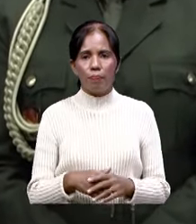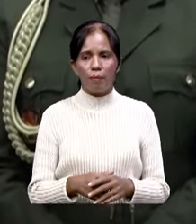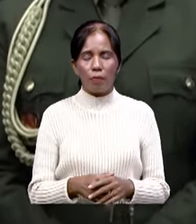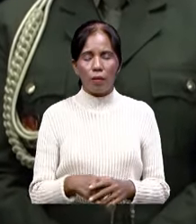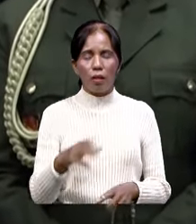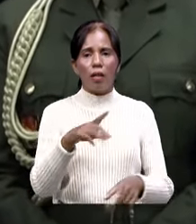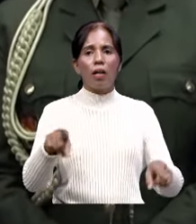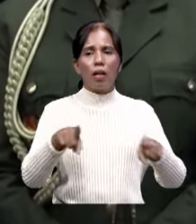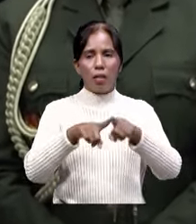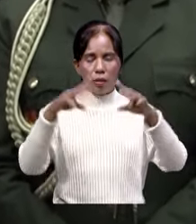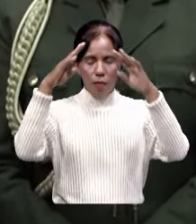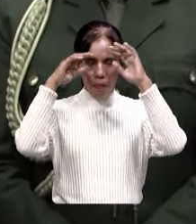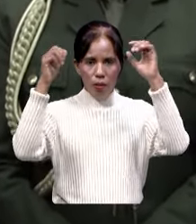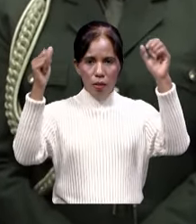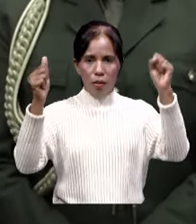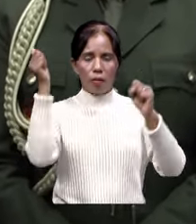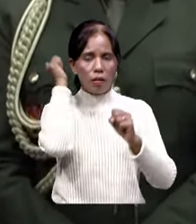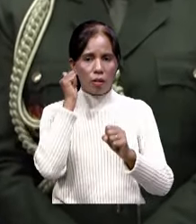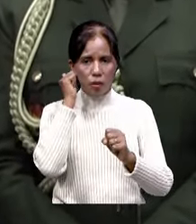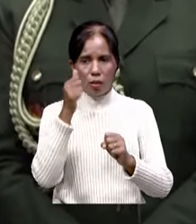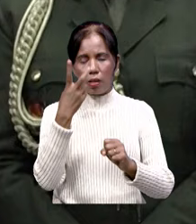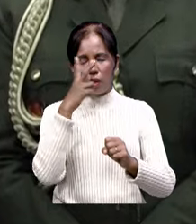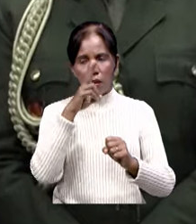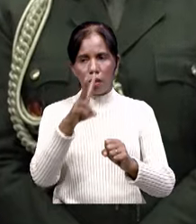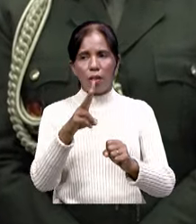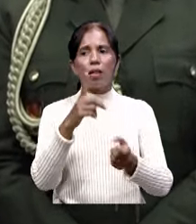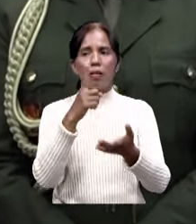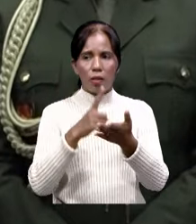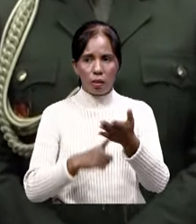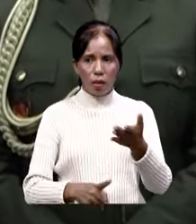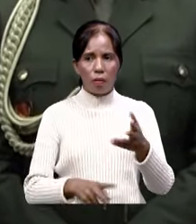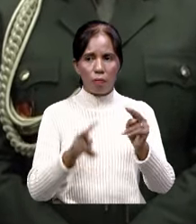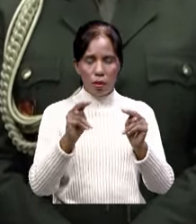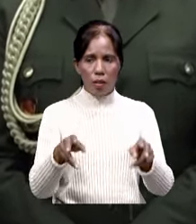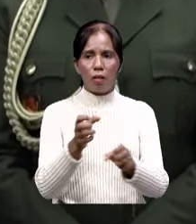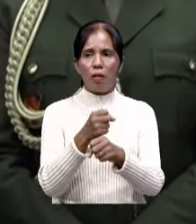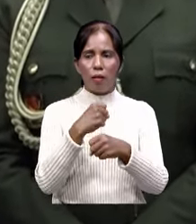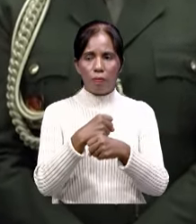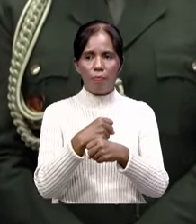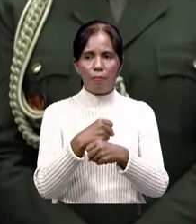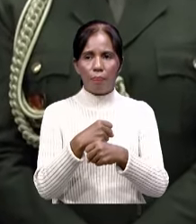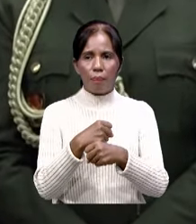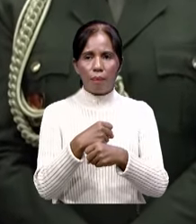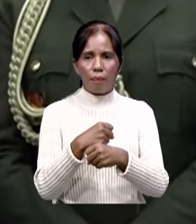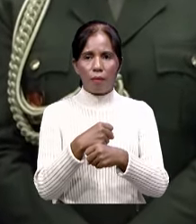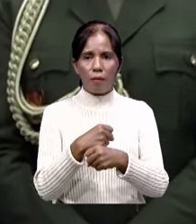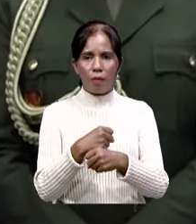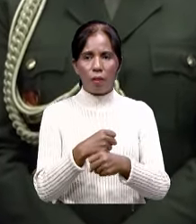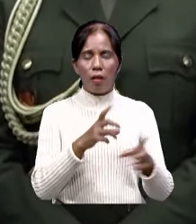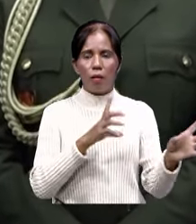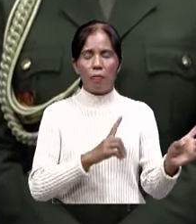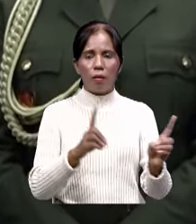no da presidente ASEAN, rei, saída tama que tem que halo para